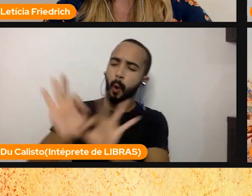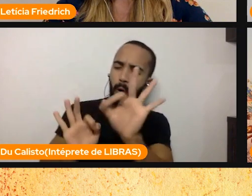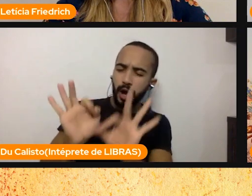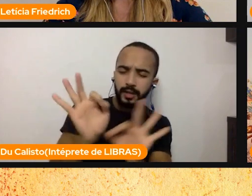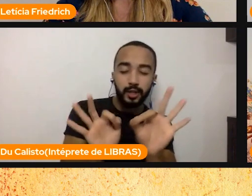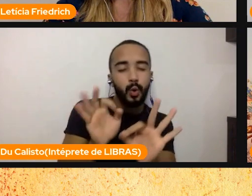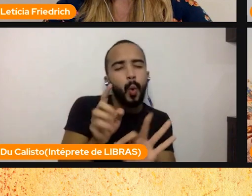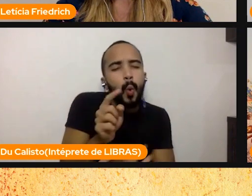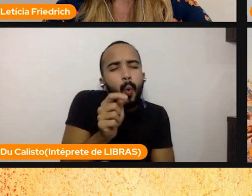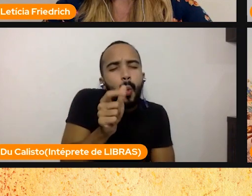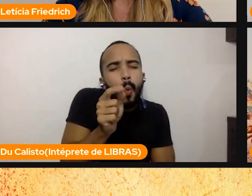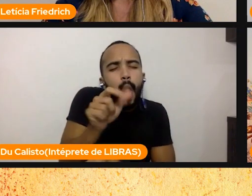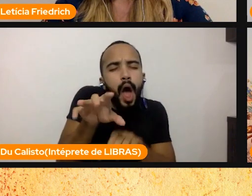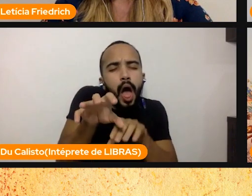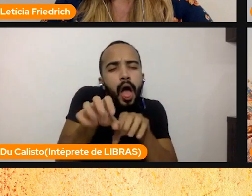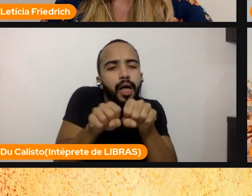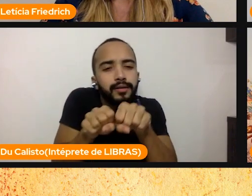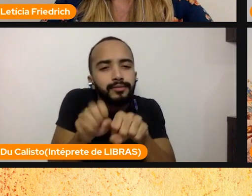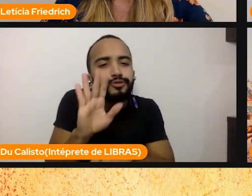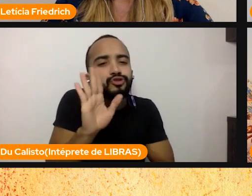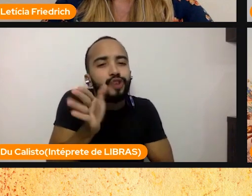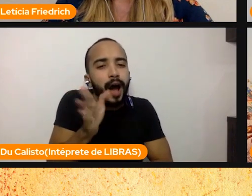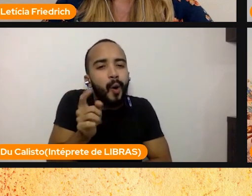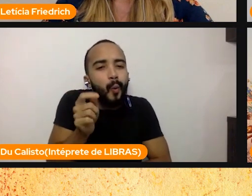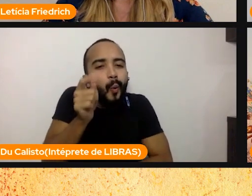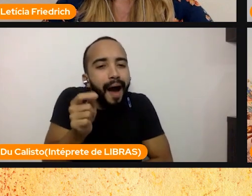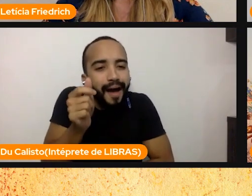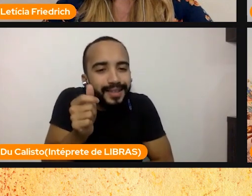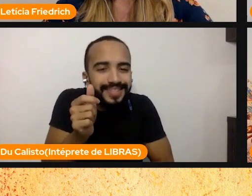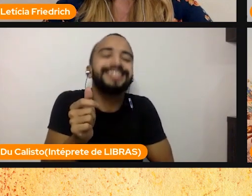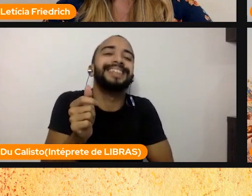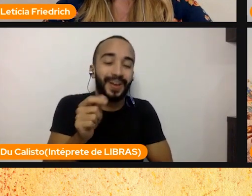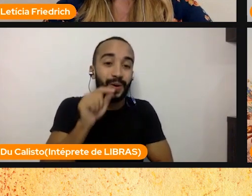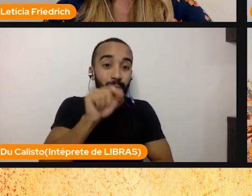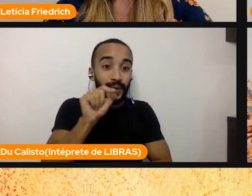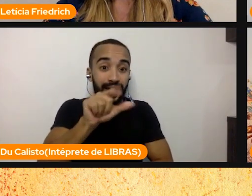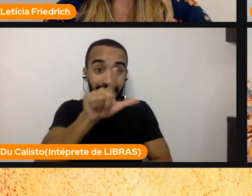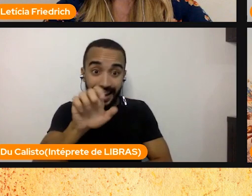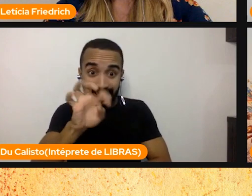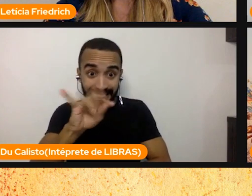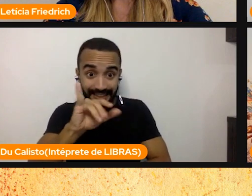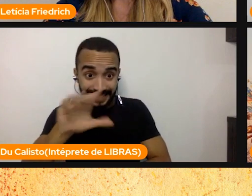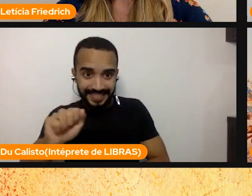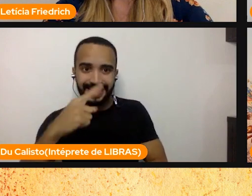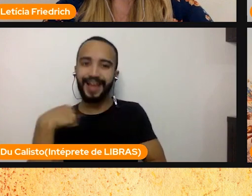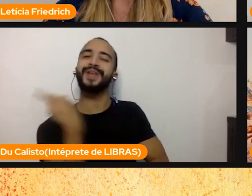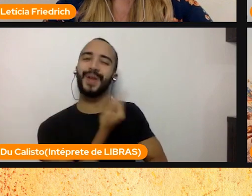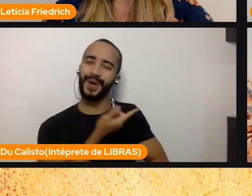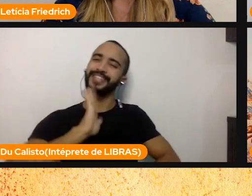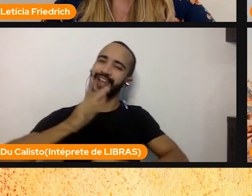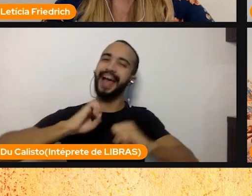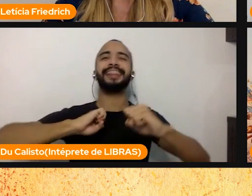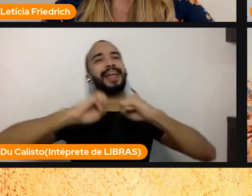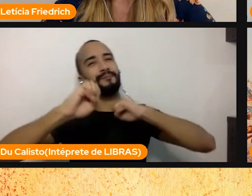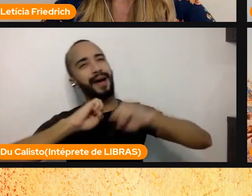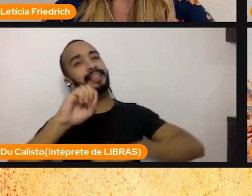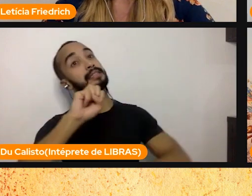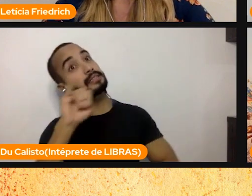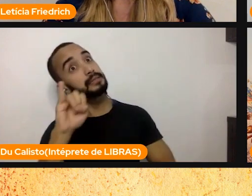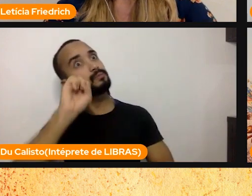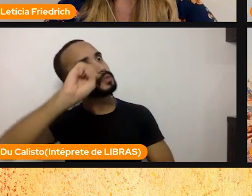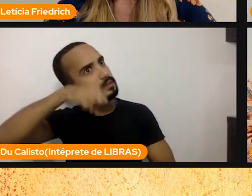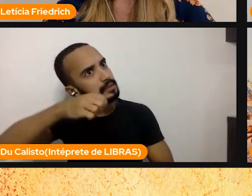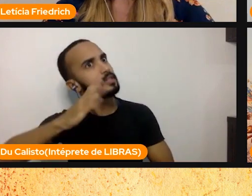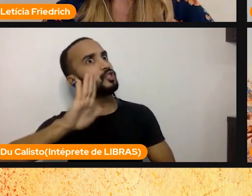verdade, eu tenho muita reunião com Letícia, né, porque a Letícia é a distribuidora do filme, e a gente está nesse debate, né, Letícia? Lança, não lança, lança, não lança. Porque ele